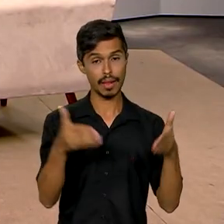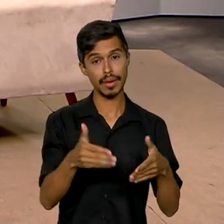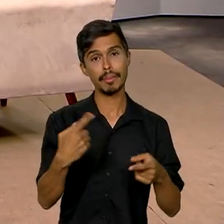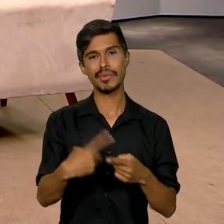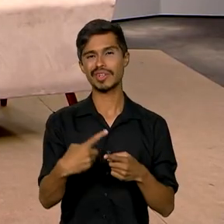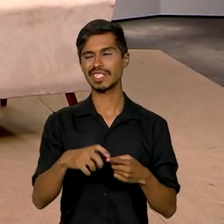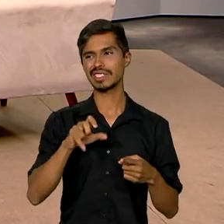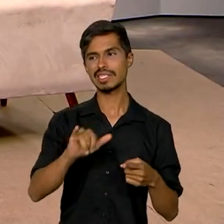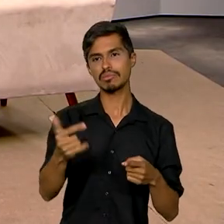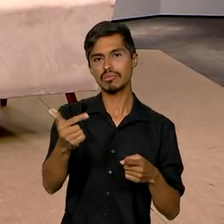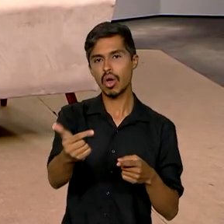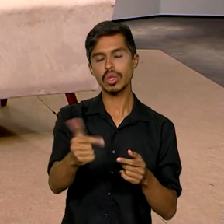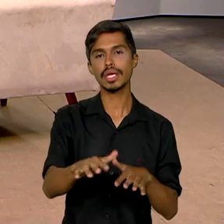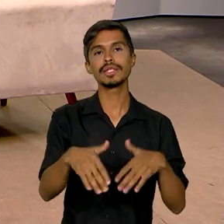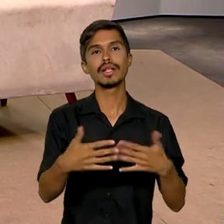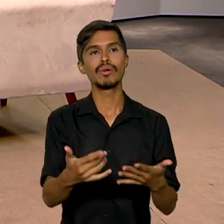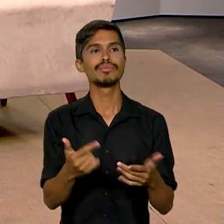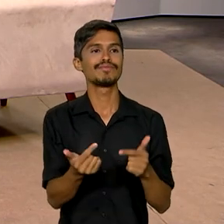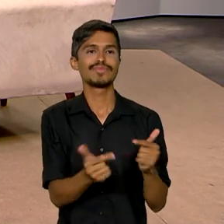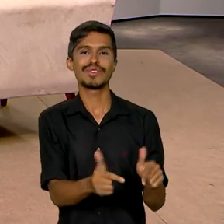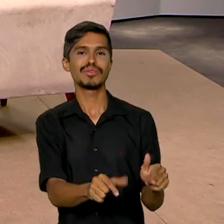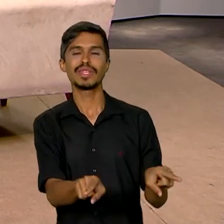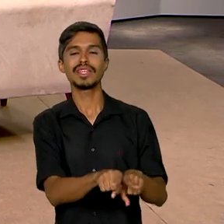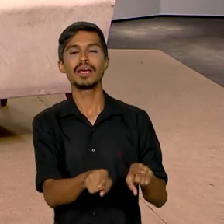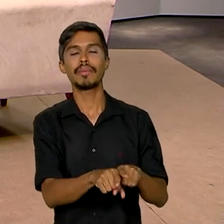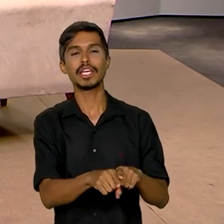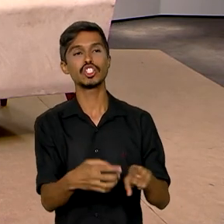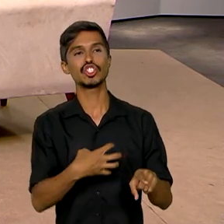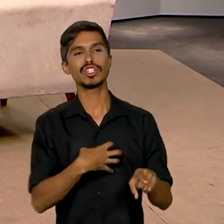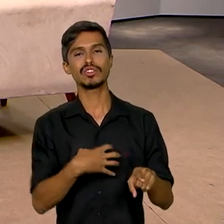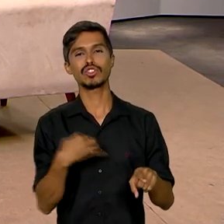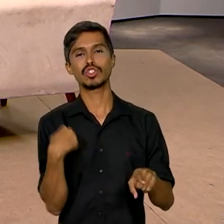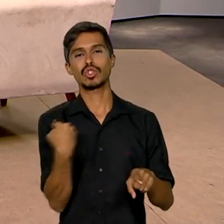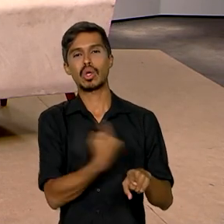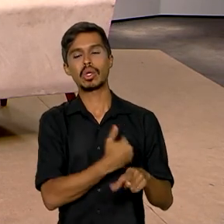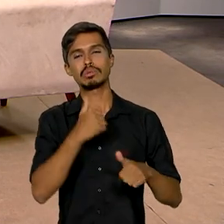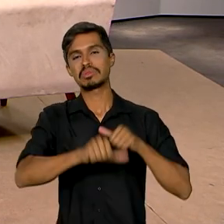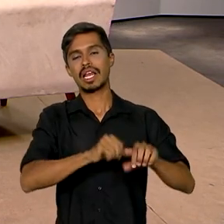sem participação também não haverá condições da gente fazer